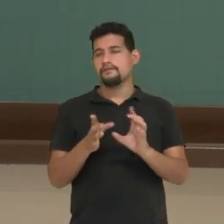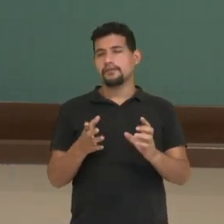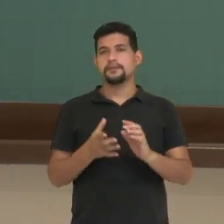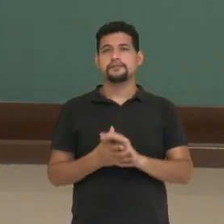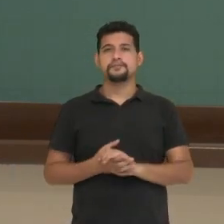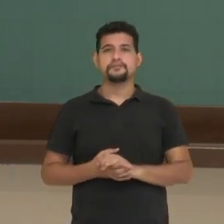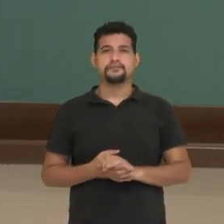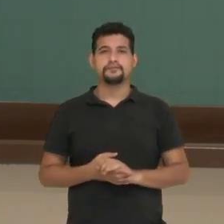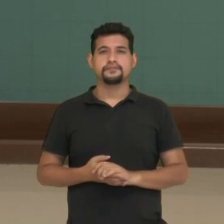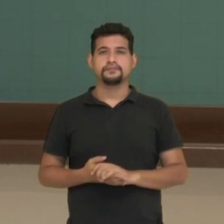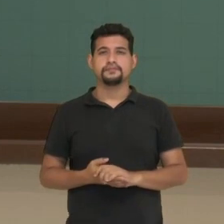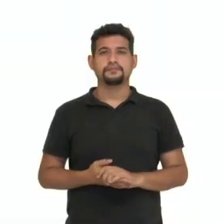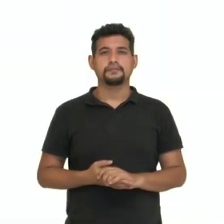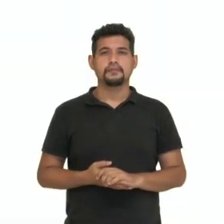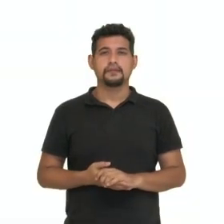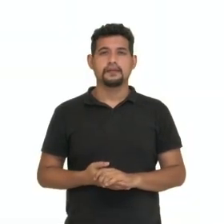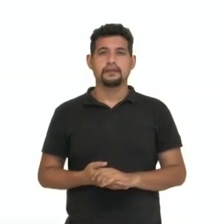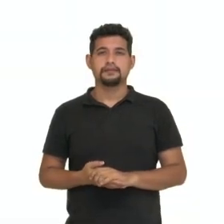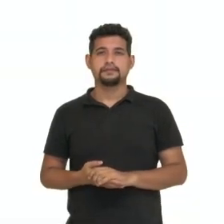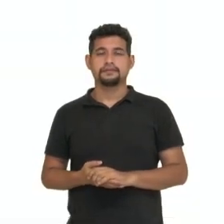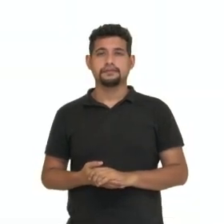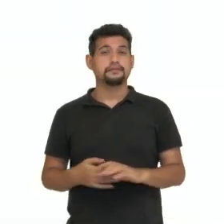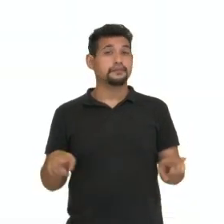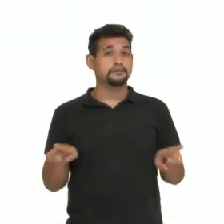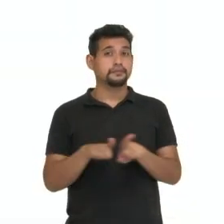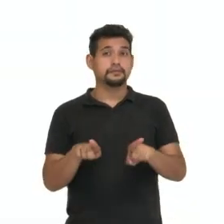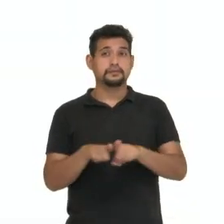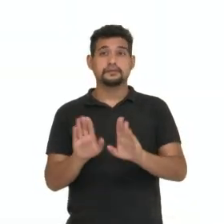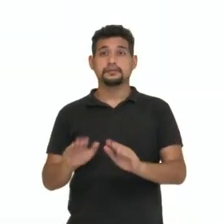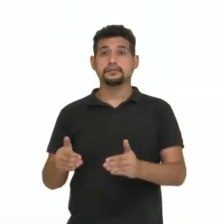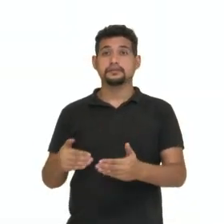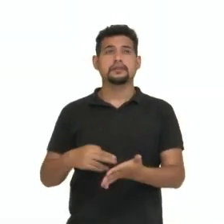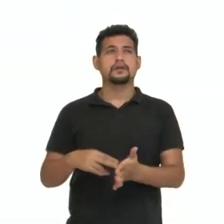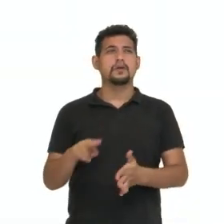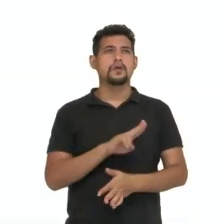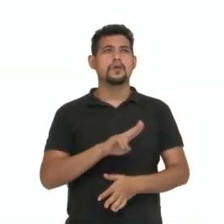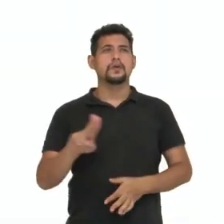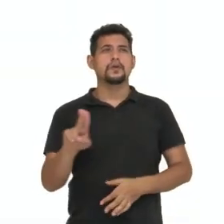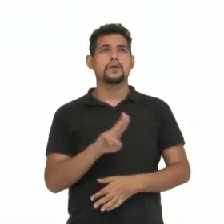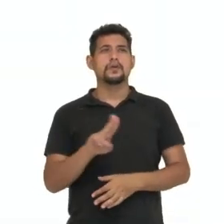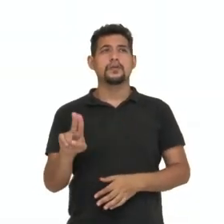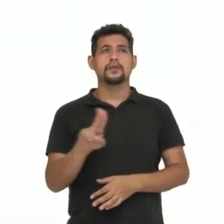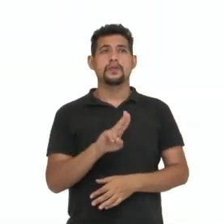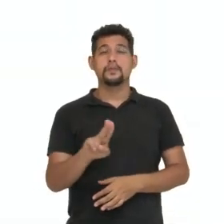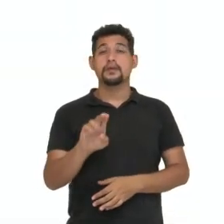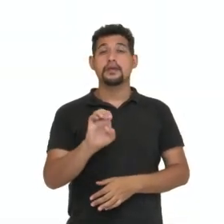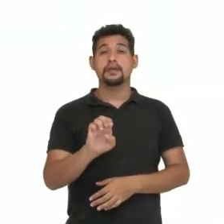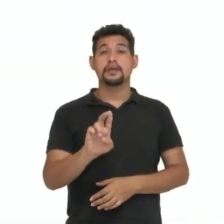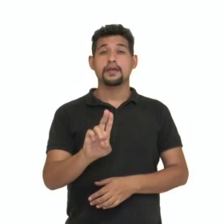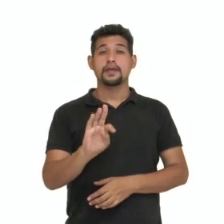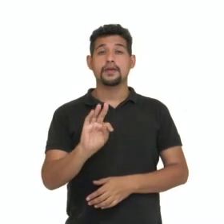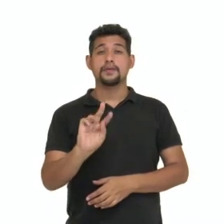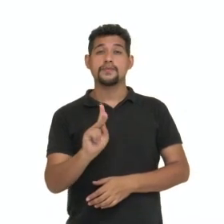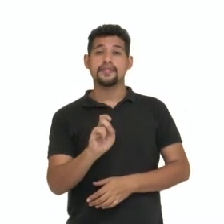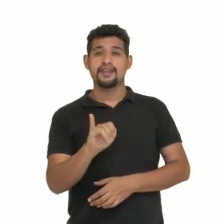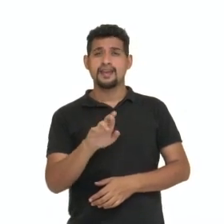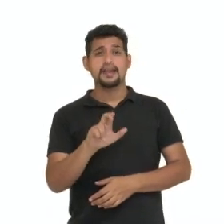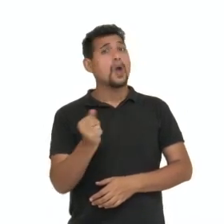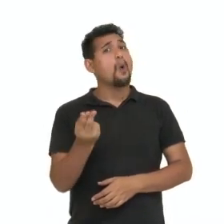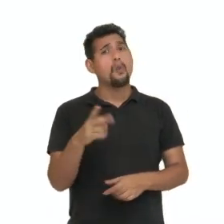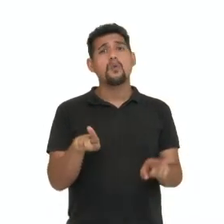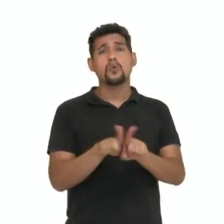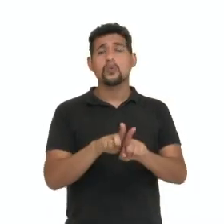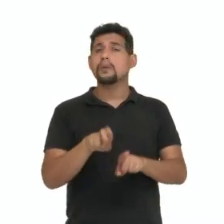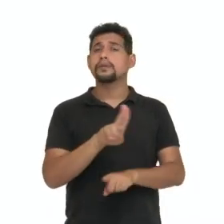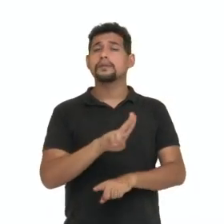ok? O outro grupo é eutéria ou placentália, né? Que são aqueles